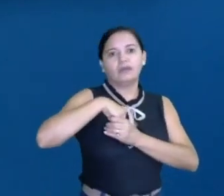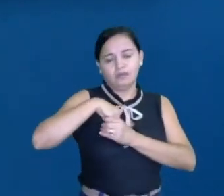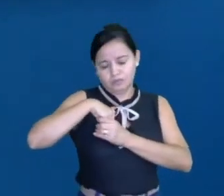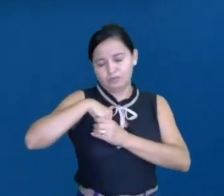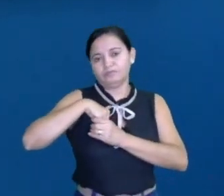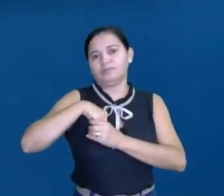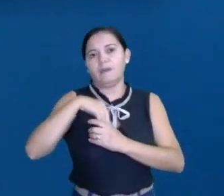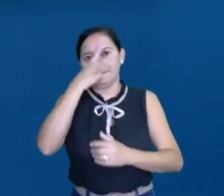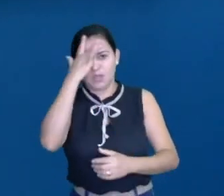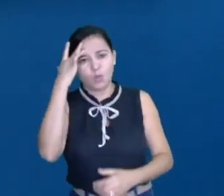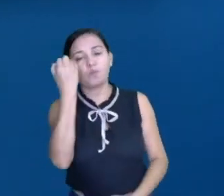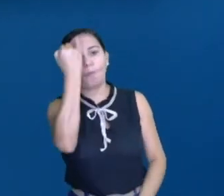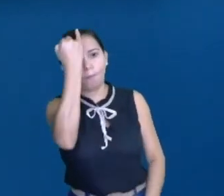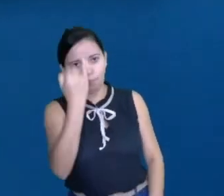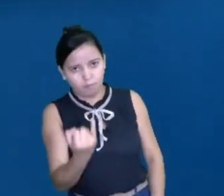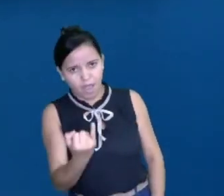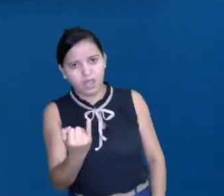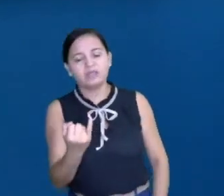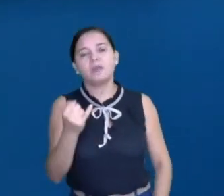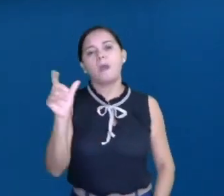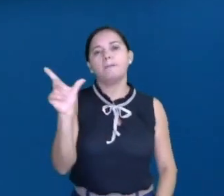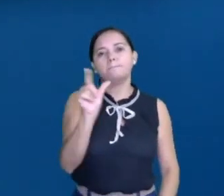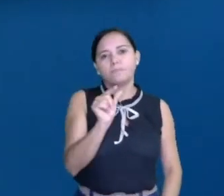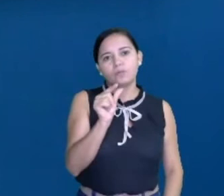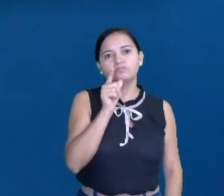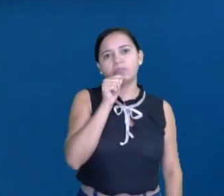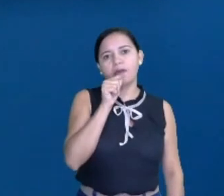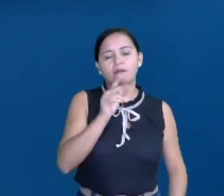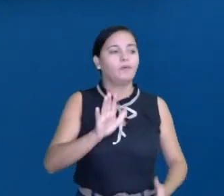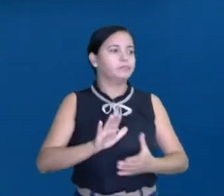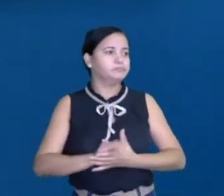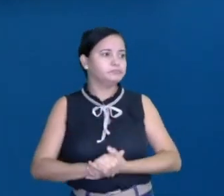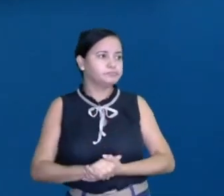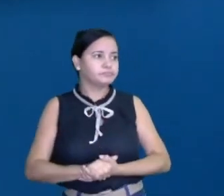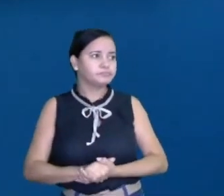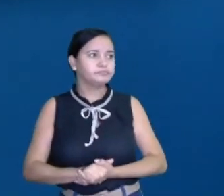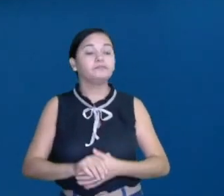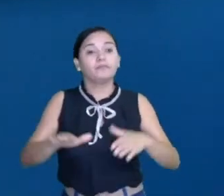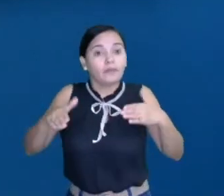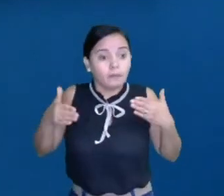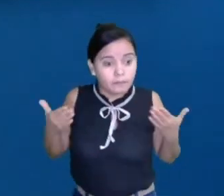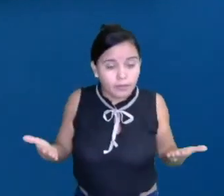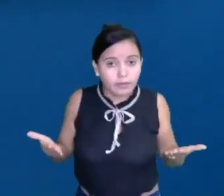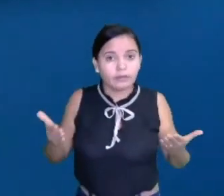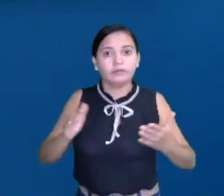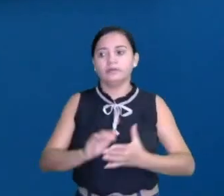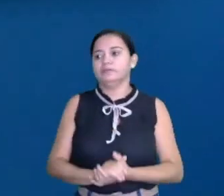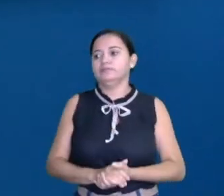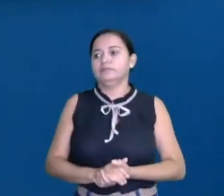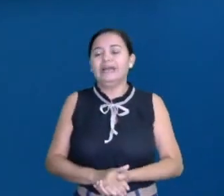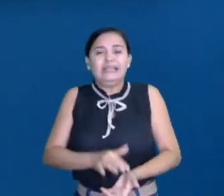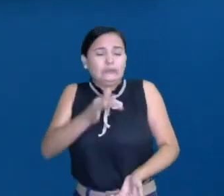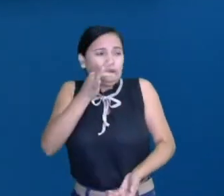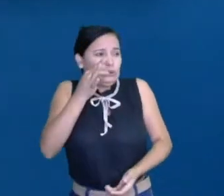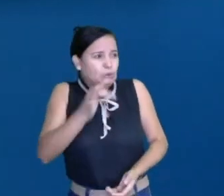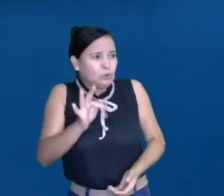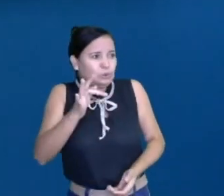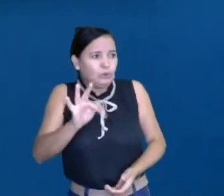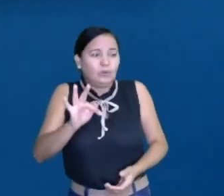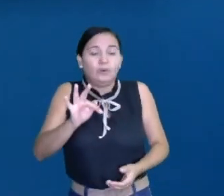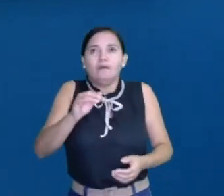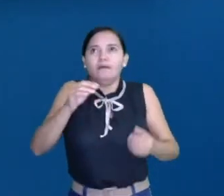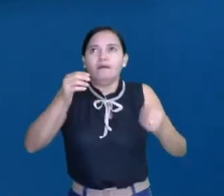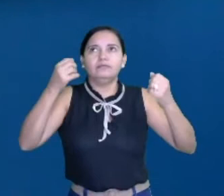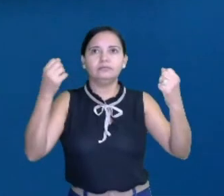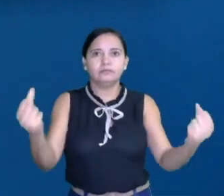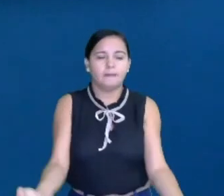do magrinho possuem menos água e são menores. Além disso, essa dor que sentimos depois de